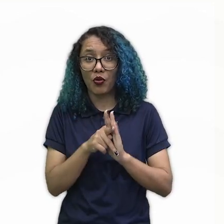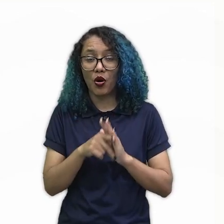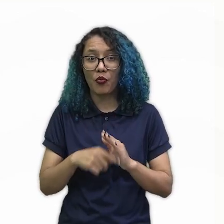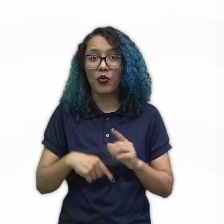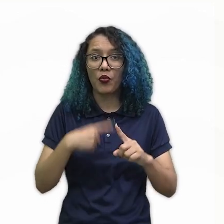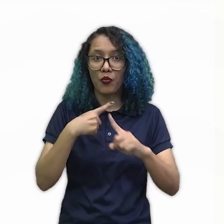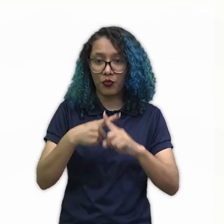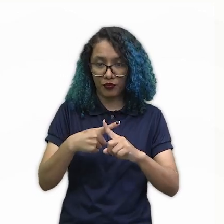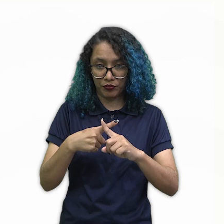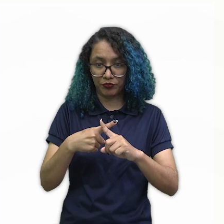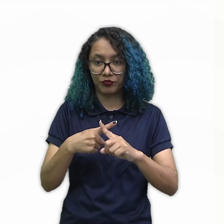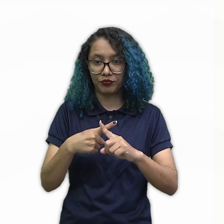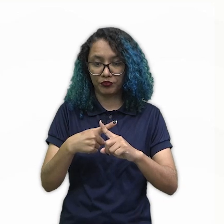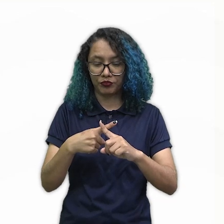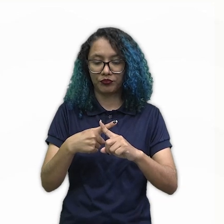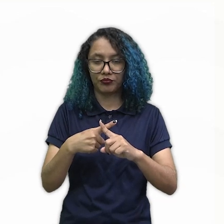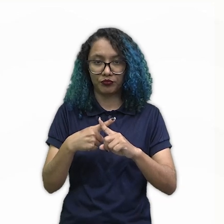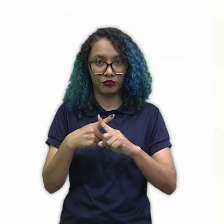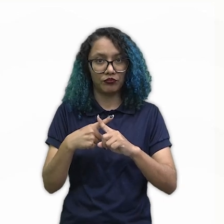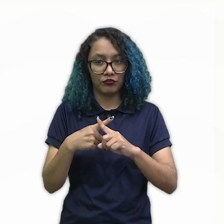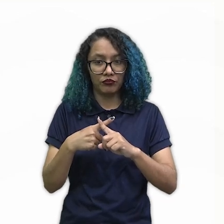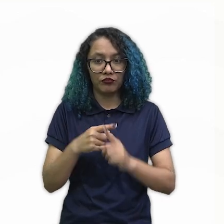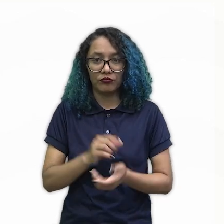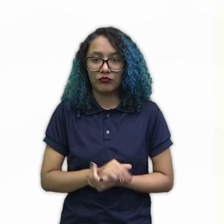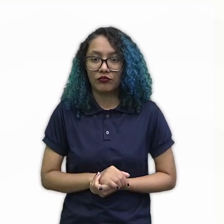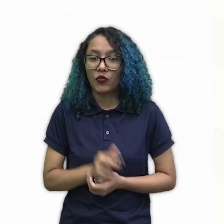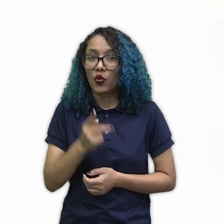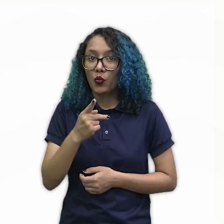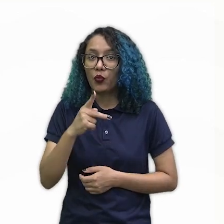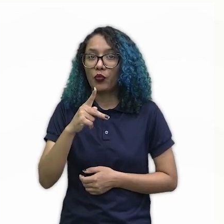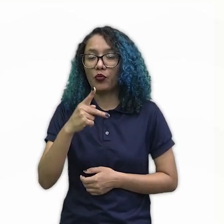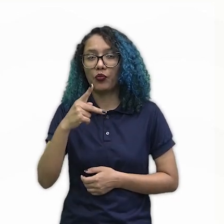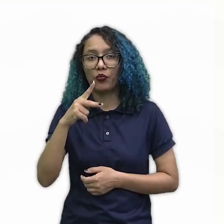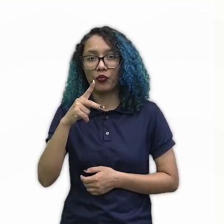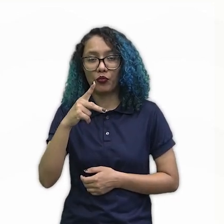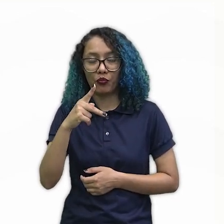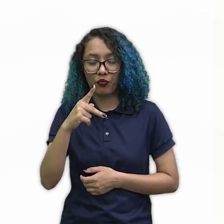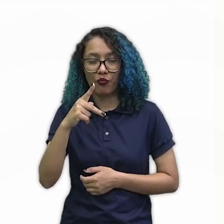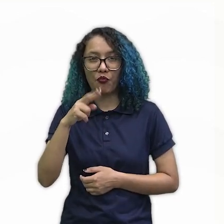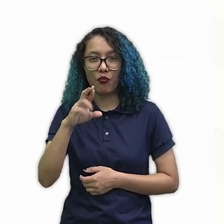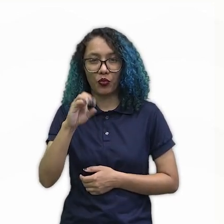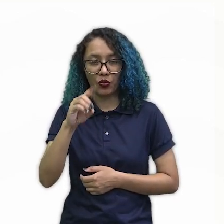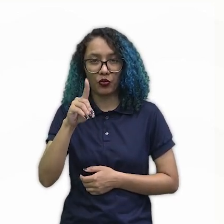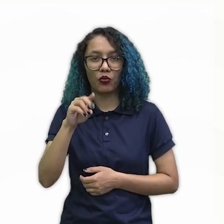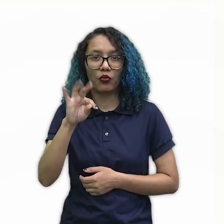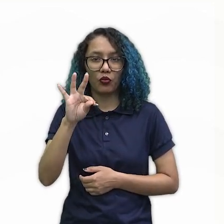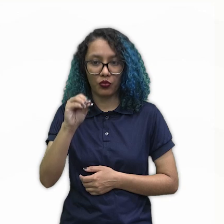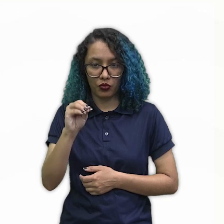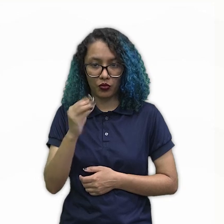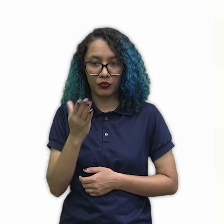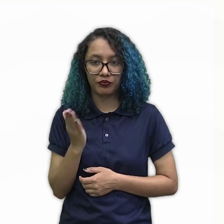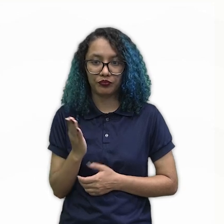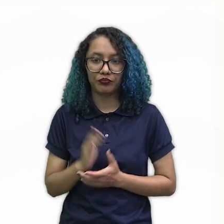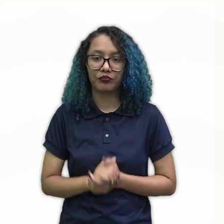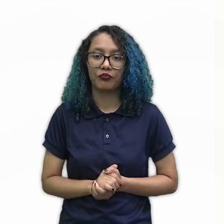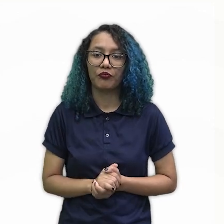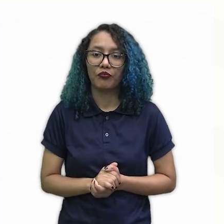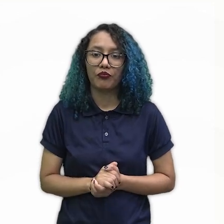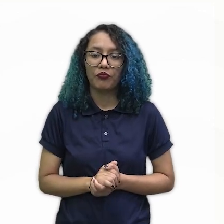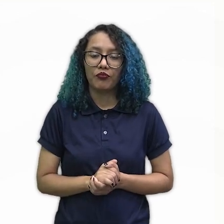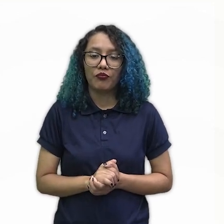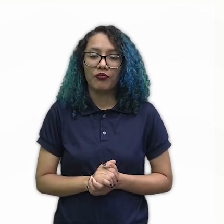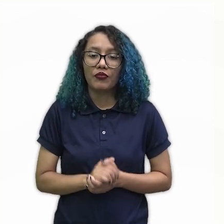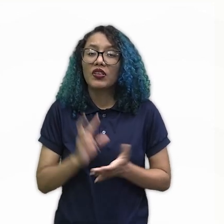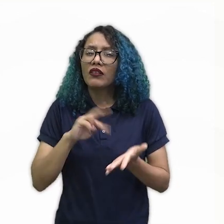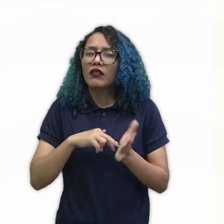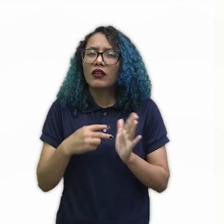produto. Eu vou colocar até aqui para você não esquecer. Logaritmo do produto. O que é que o logaritmo